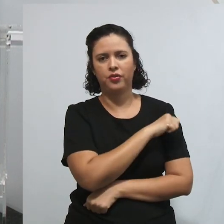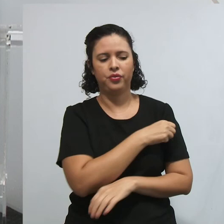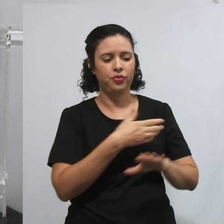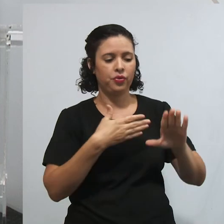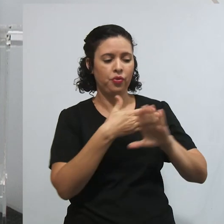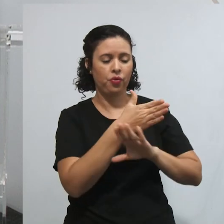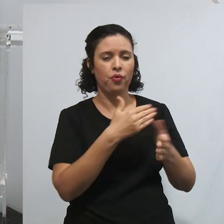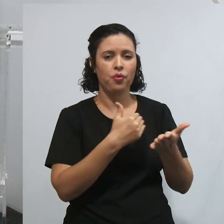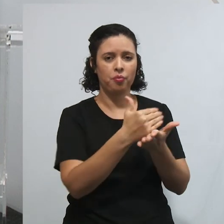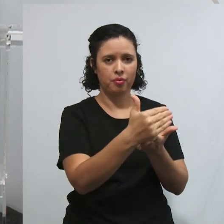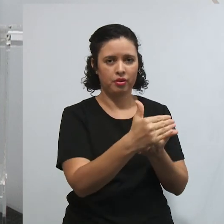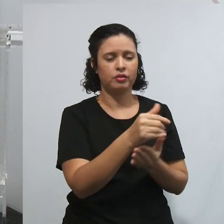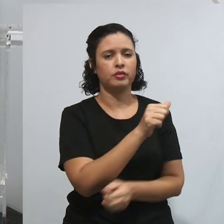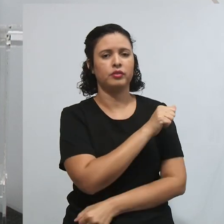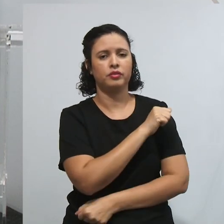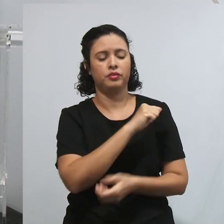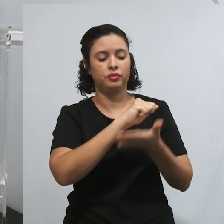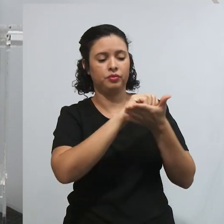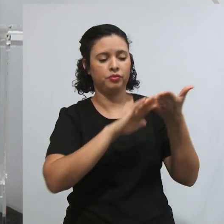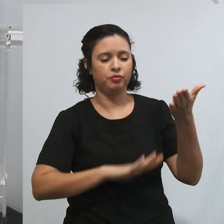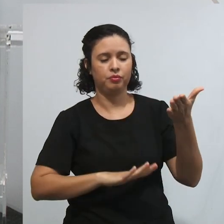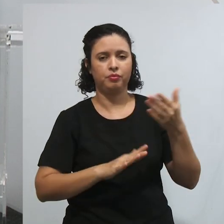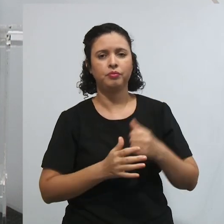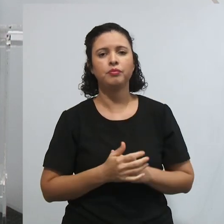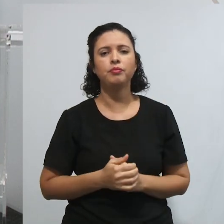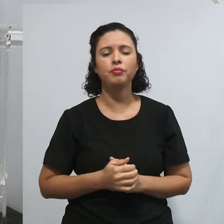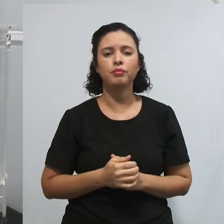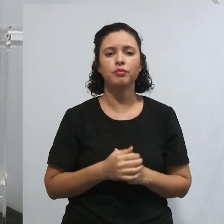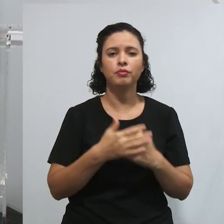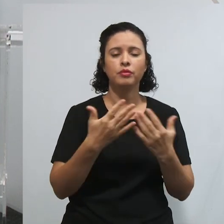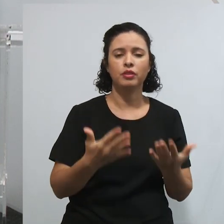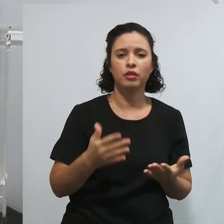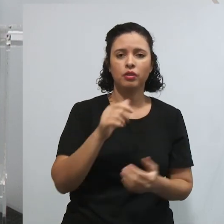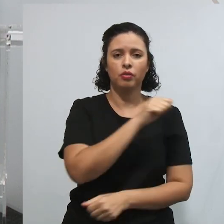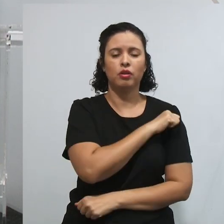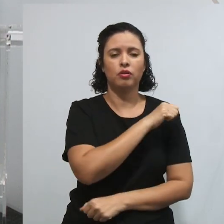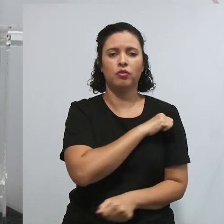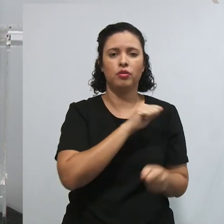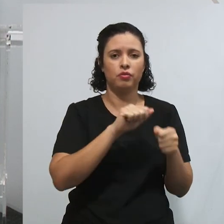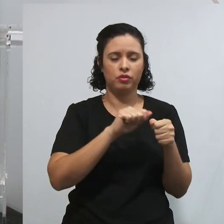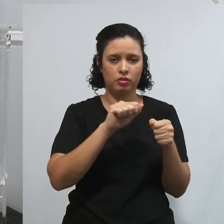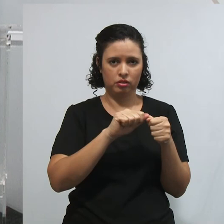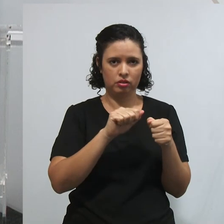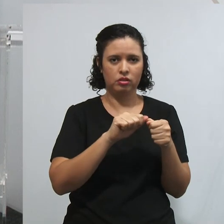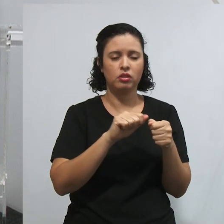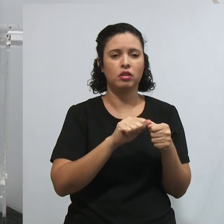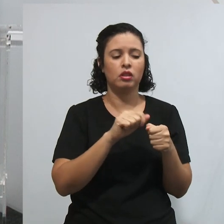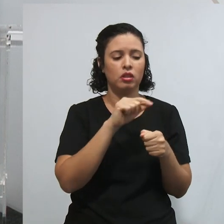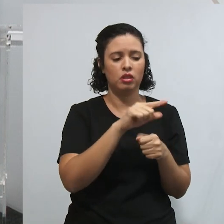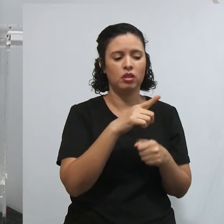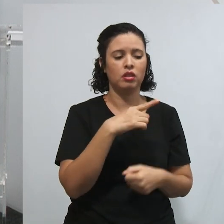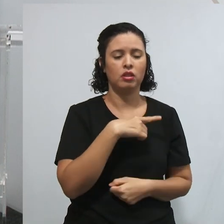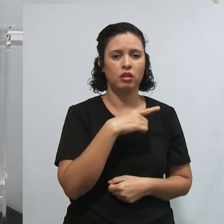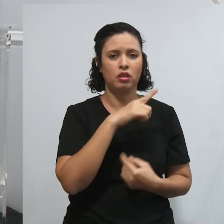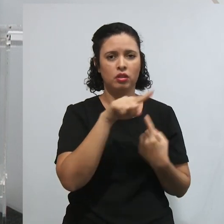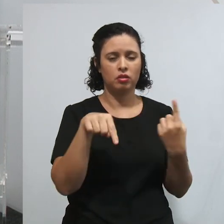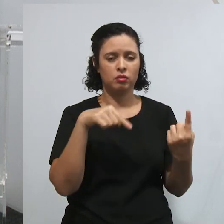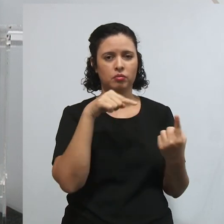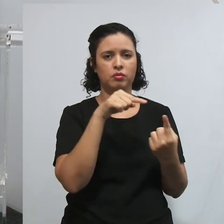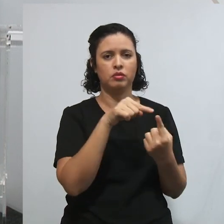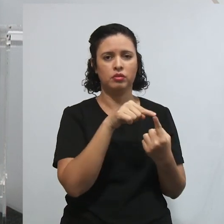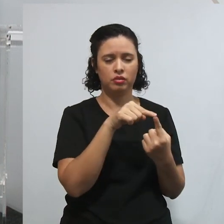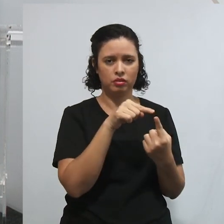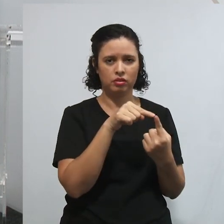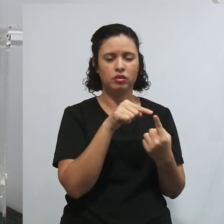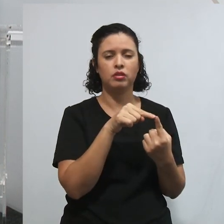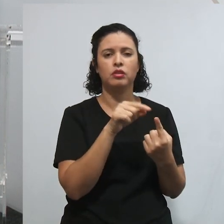entre em atividade, para que o aluno, ao realizar aquela ação, ele tenha como objetivo,